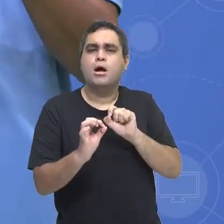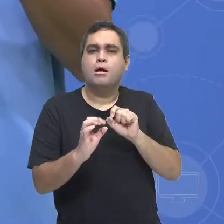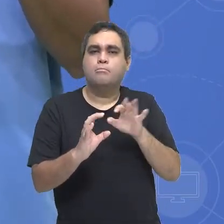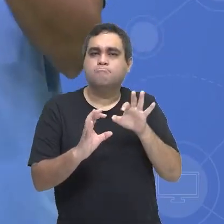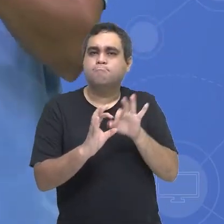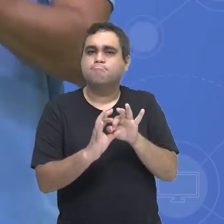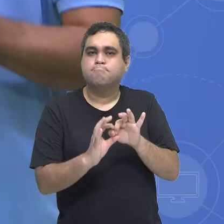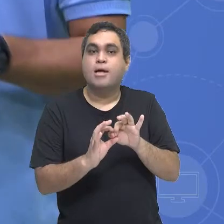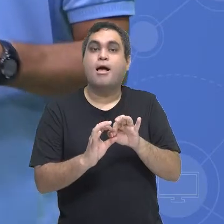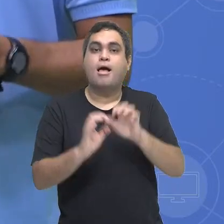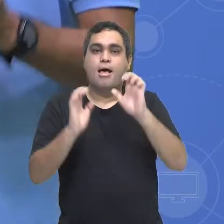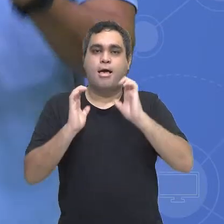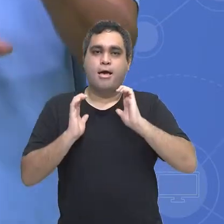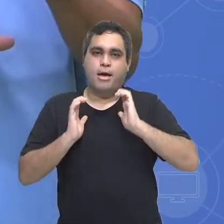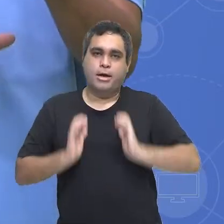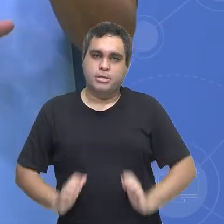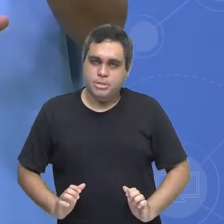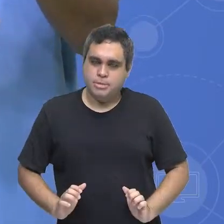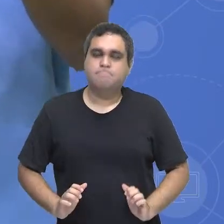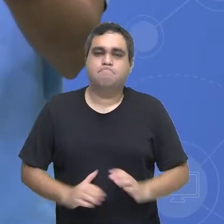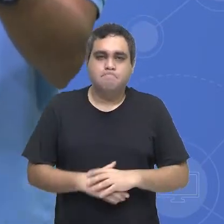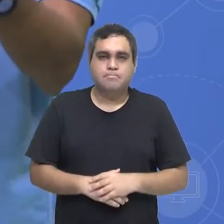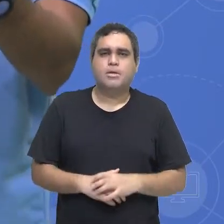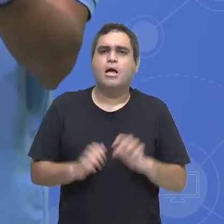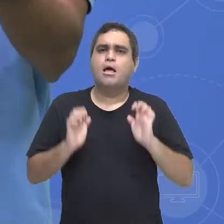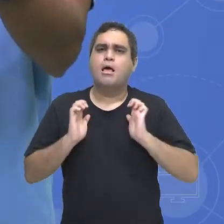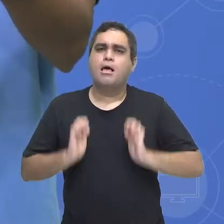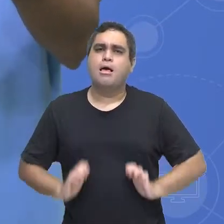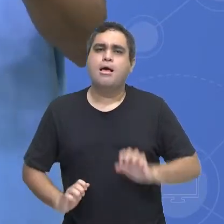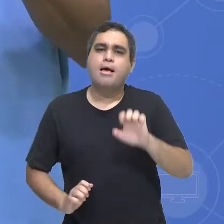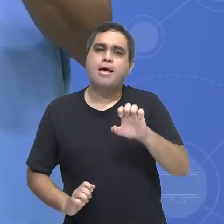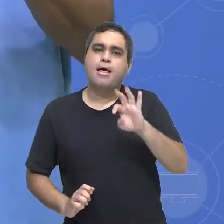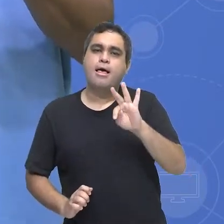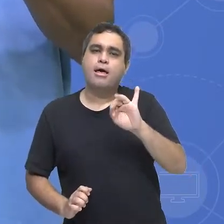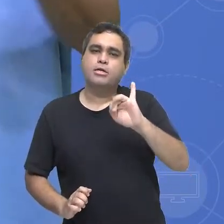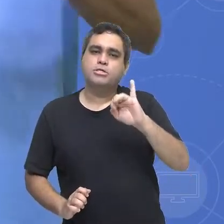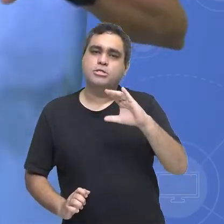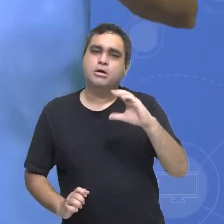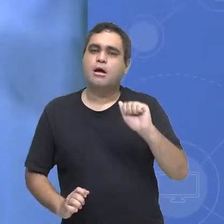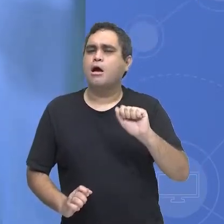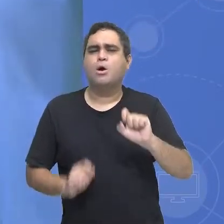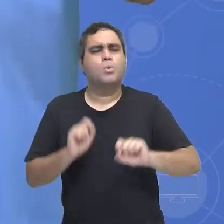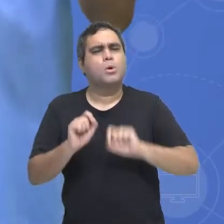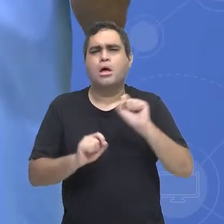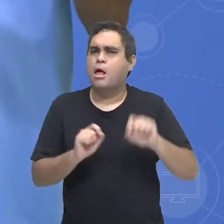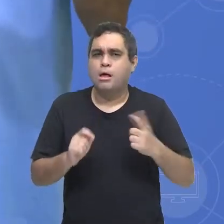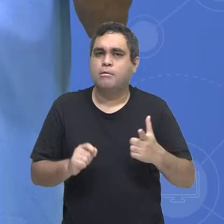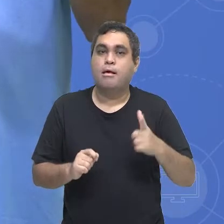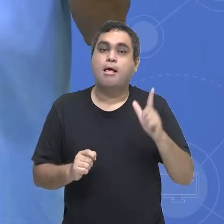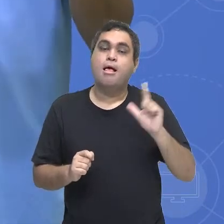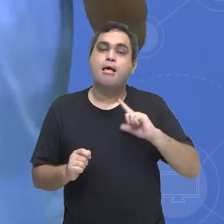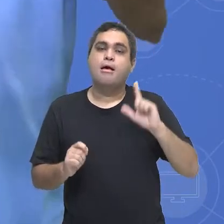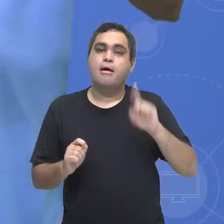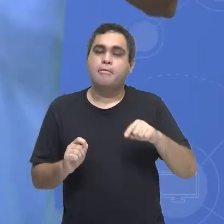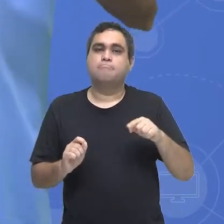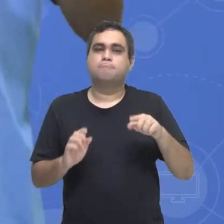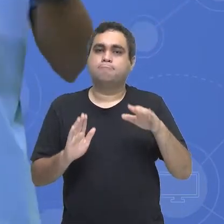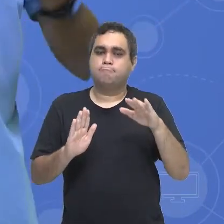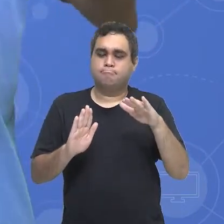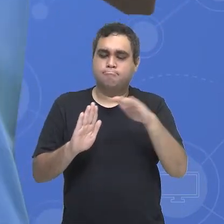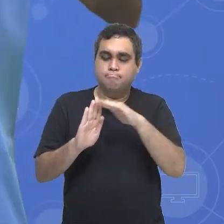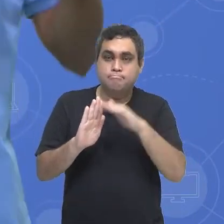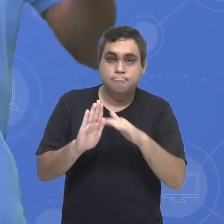questão da ética. E quando eu falo de ética, eu estou falando também dos princípios, mas eu vou